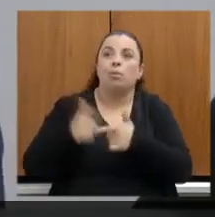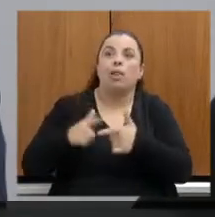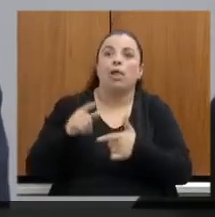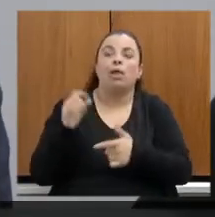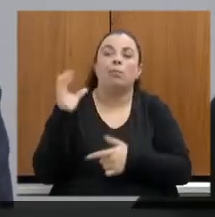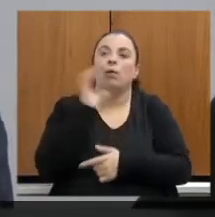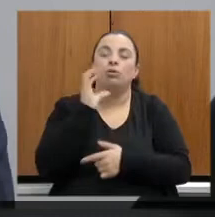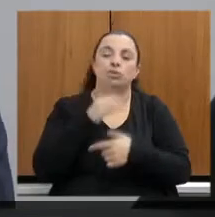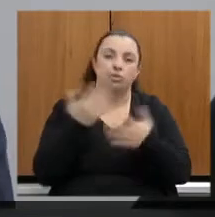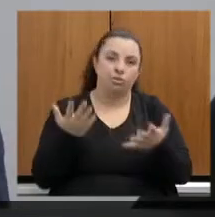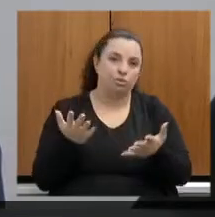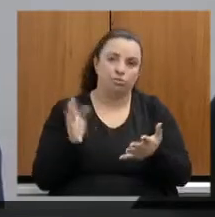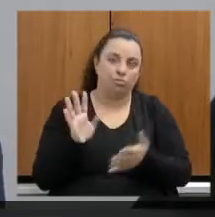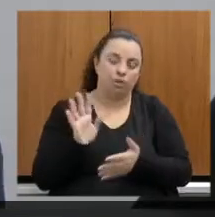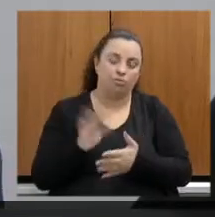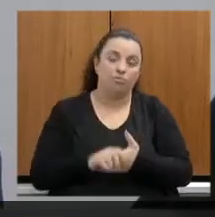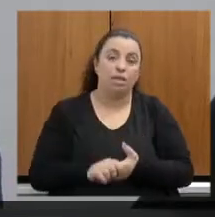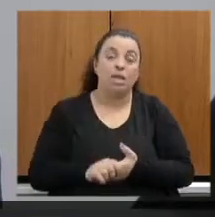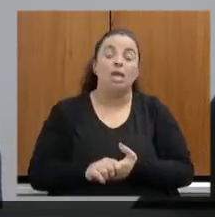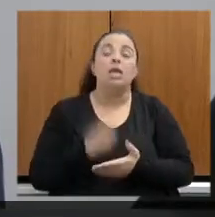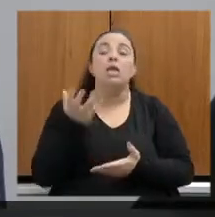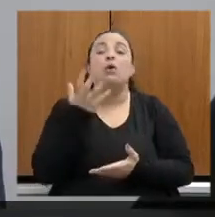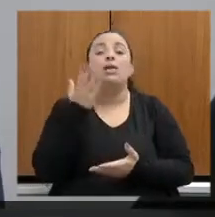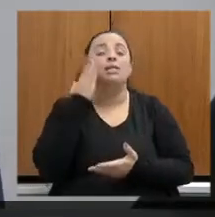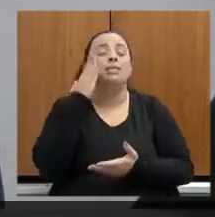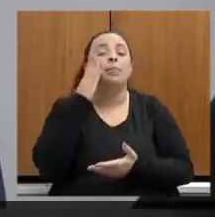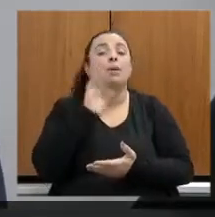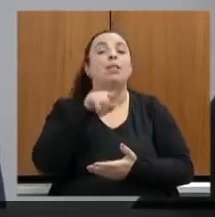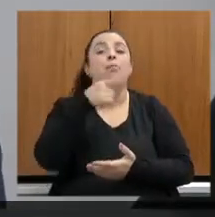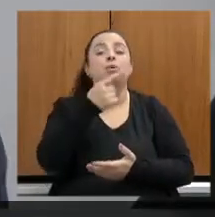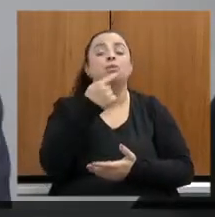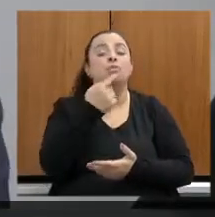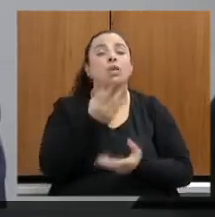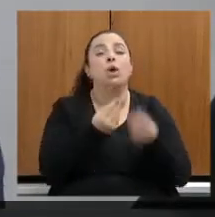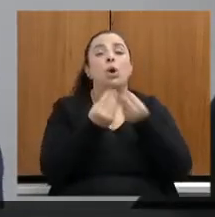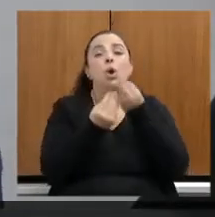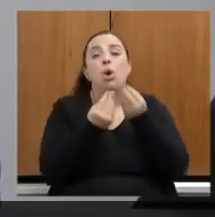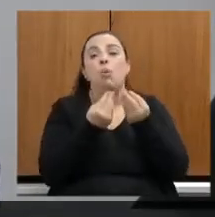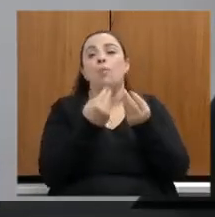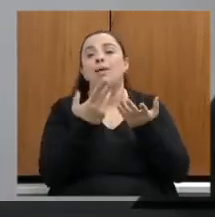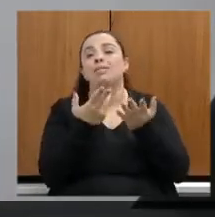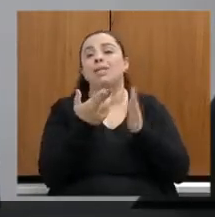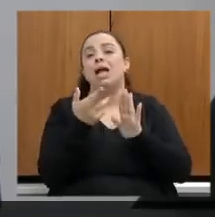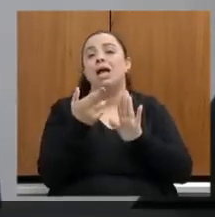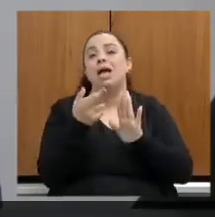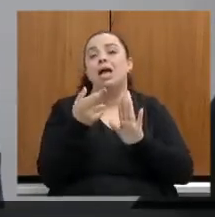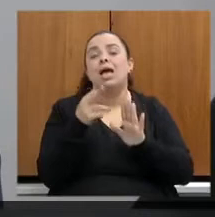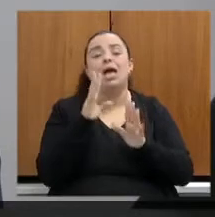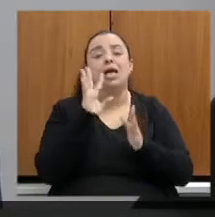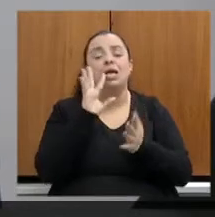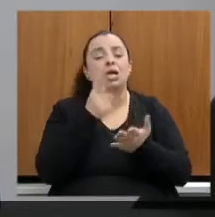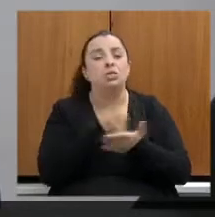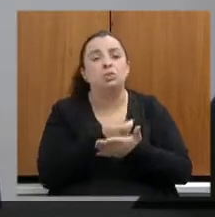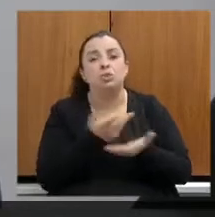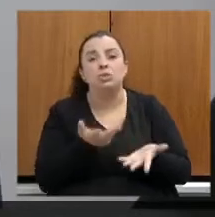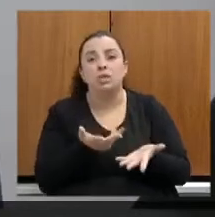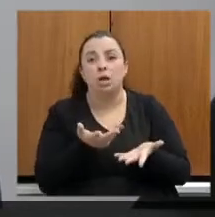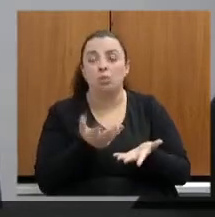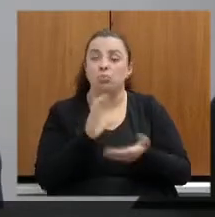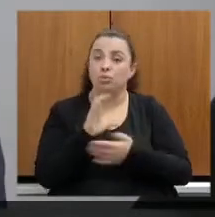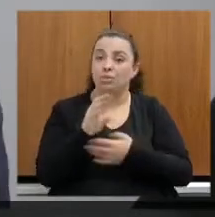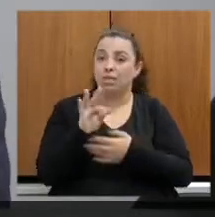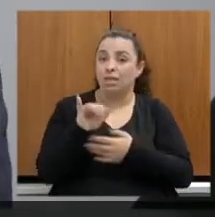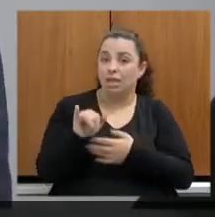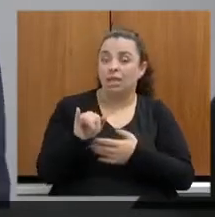é essa resolução que foi feita também não só para se você te isso nós vamos conversar porque eu só sabe que